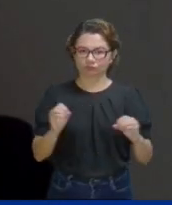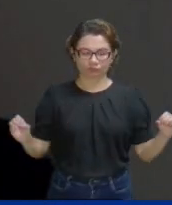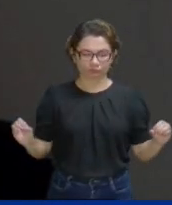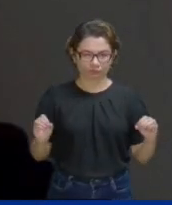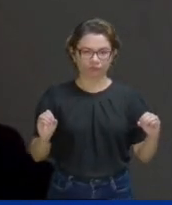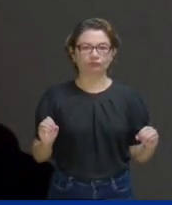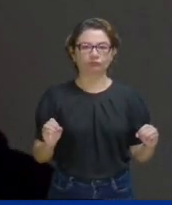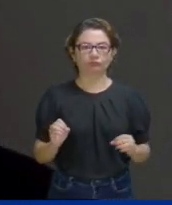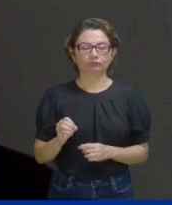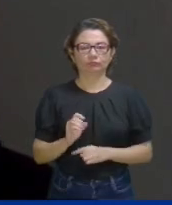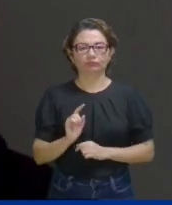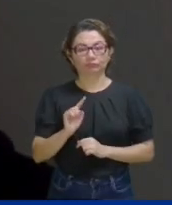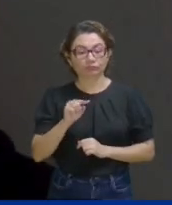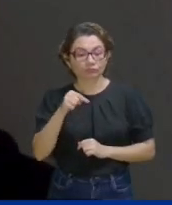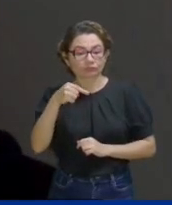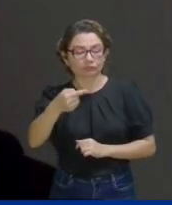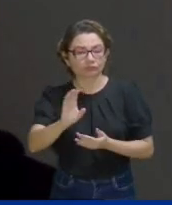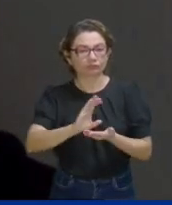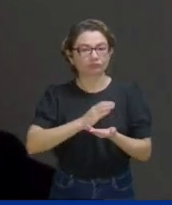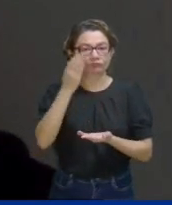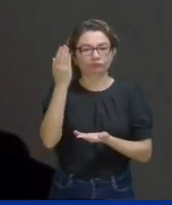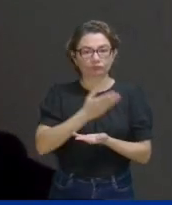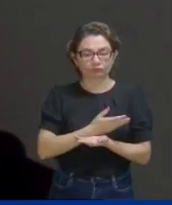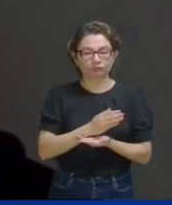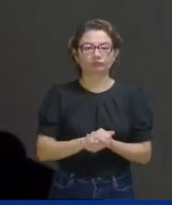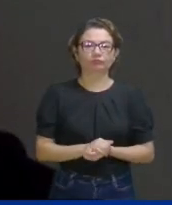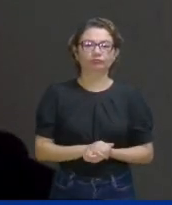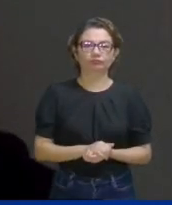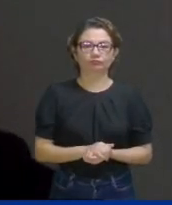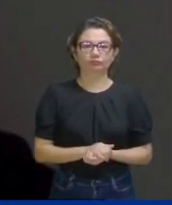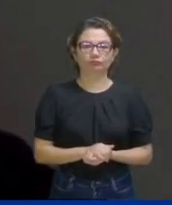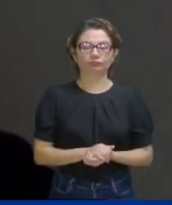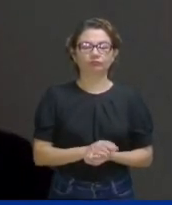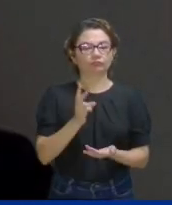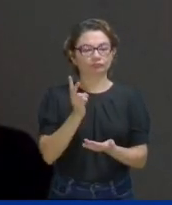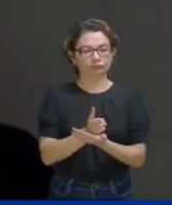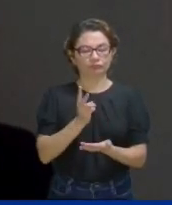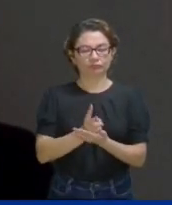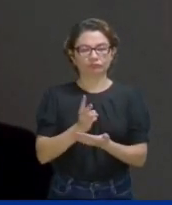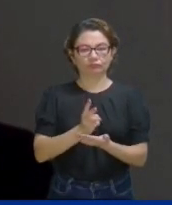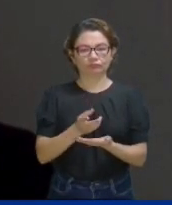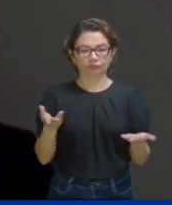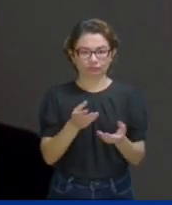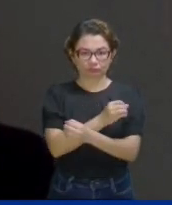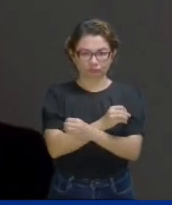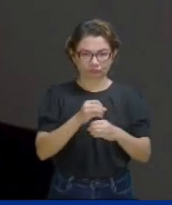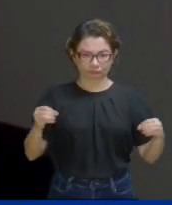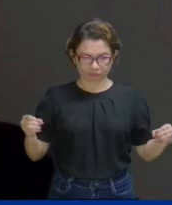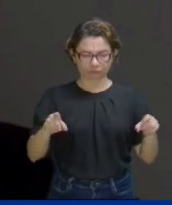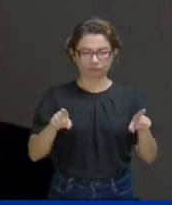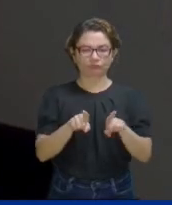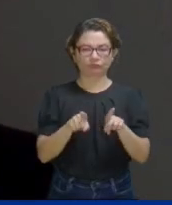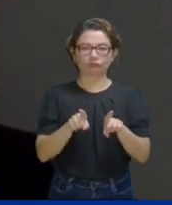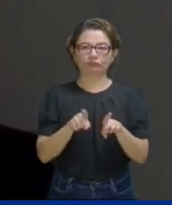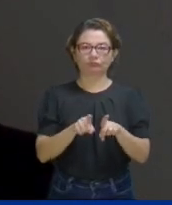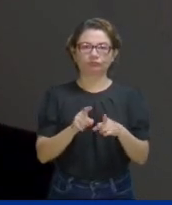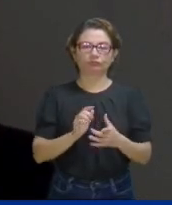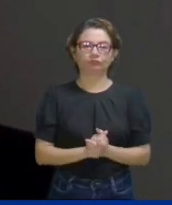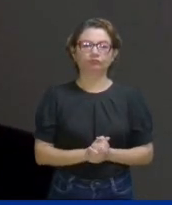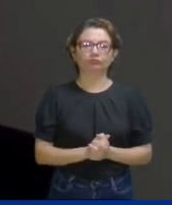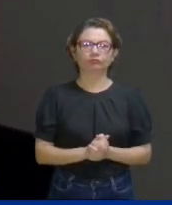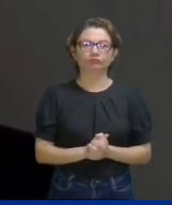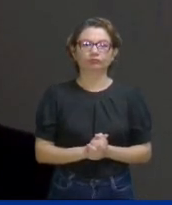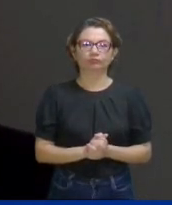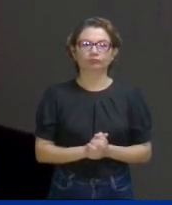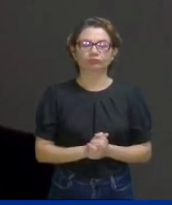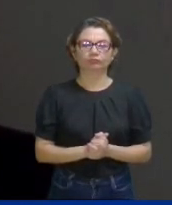omissão, sem prejuízo de eventual suspensão do registro ou anotação do órgão partidário, determinando em processo autônomo